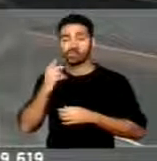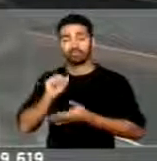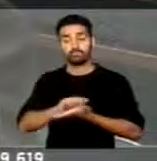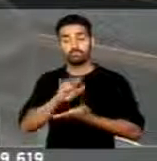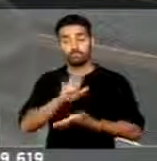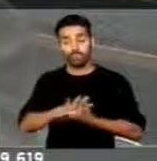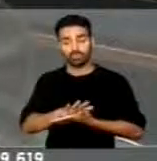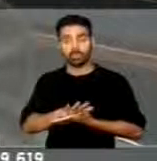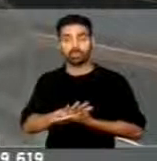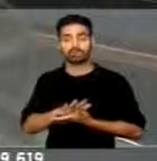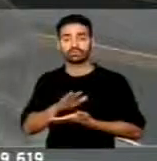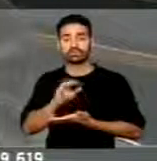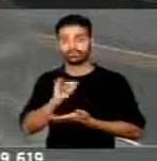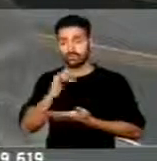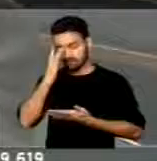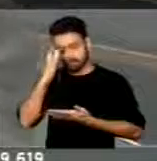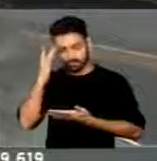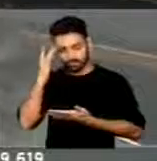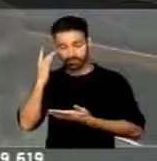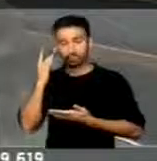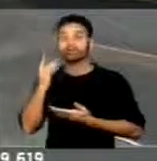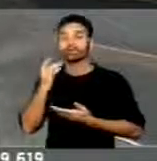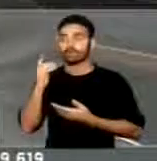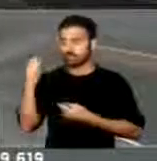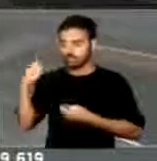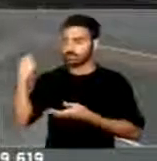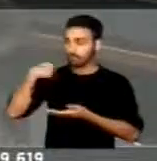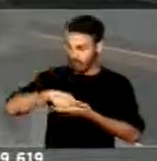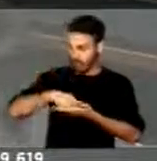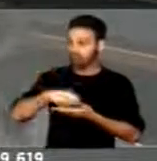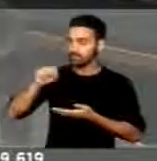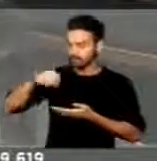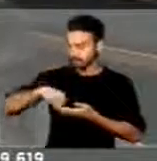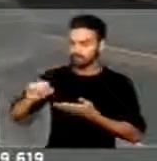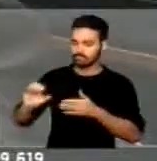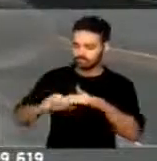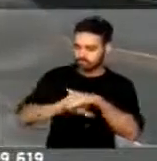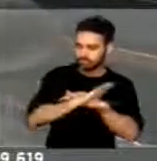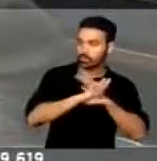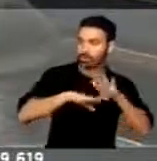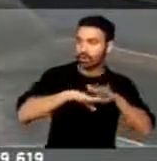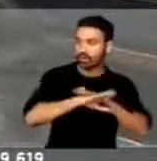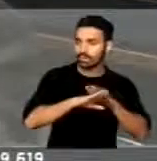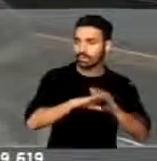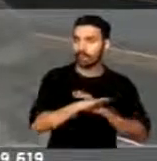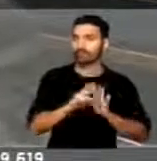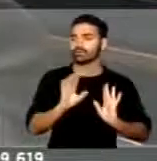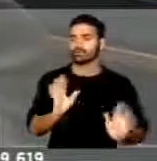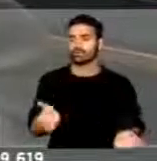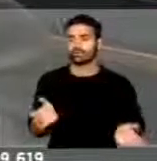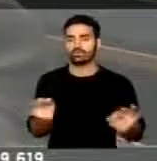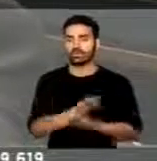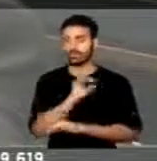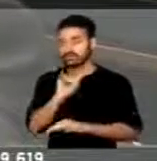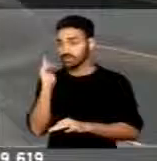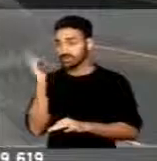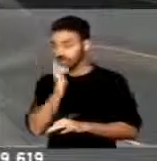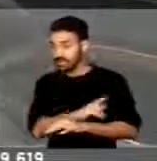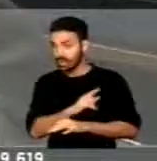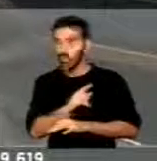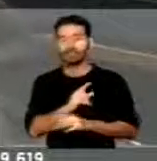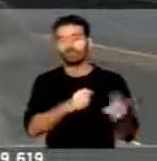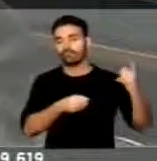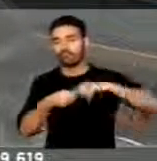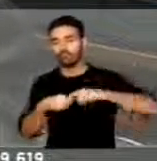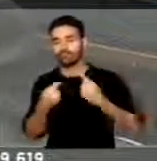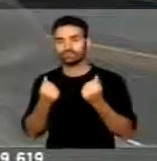ser, se o cara quer recorrer, deposita o valor da multa em juízo. Recorra com o dinheiro lá. Se ganhar, recebe de volta com